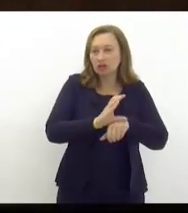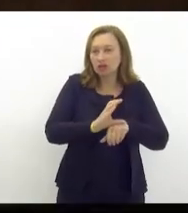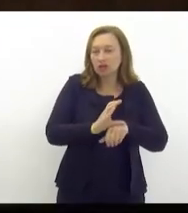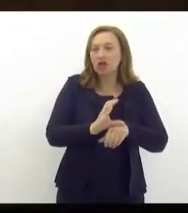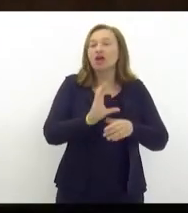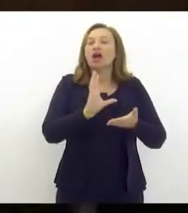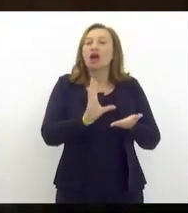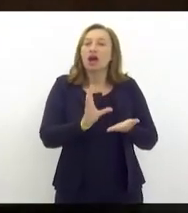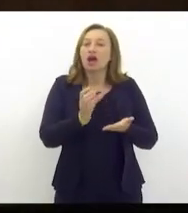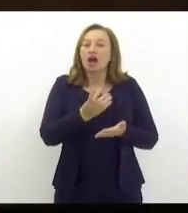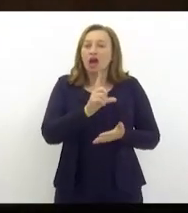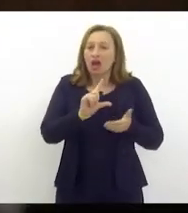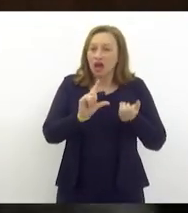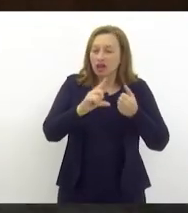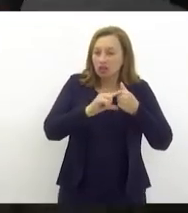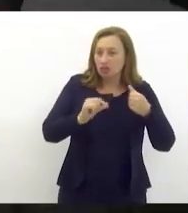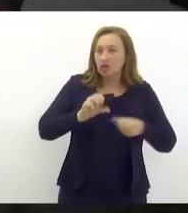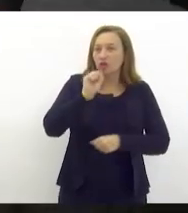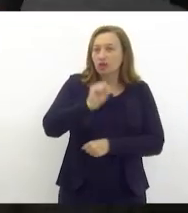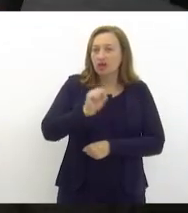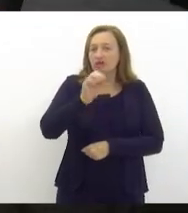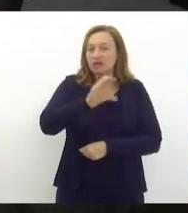8º, parecer pela CCJ.